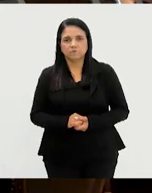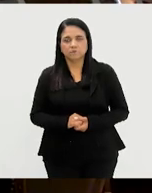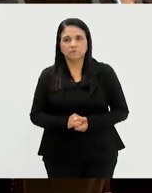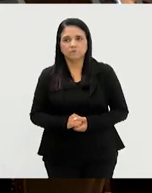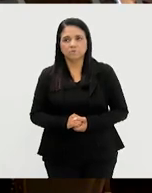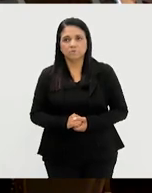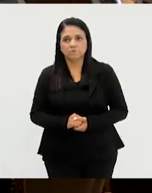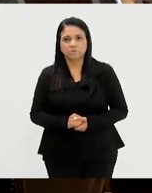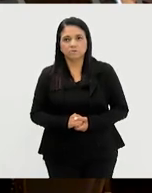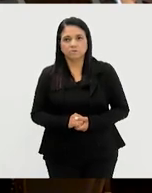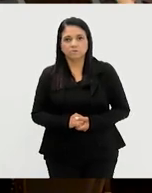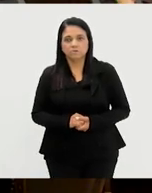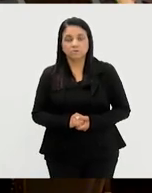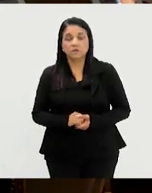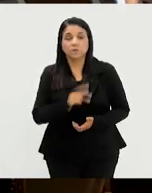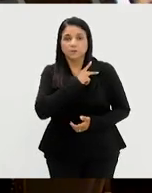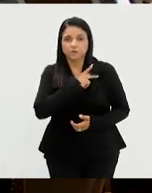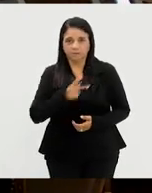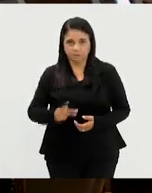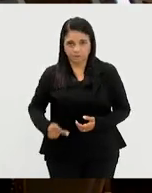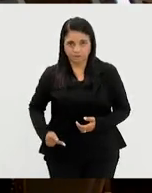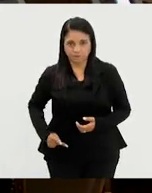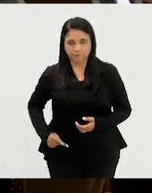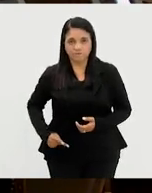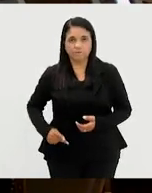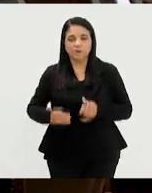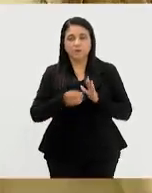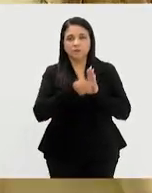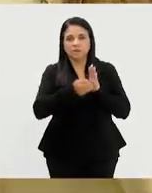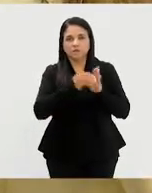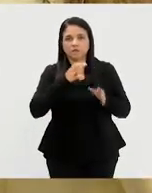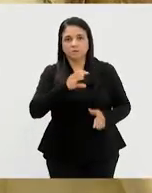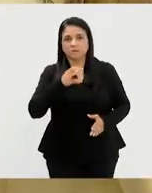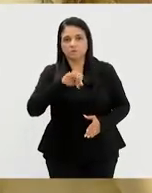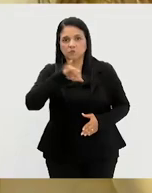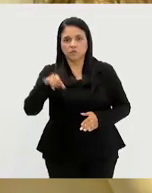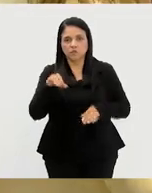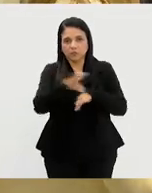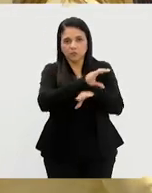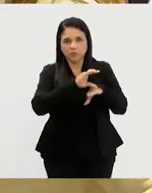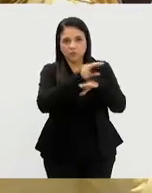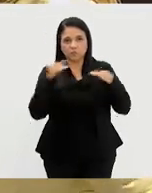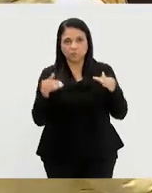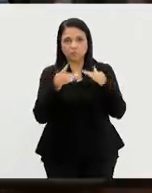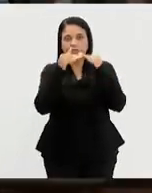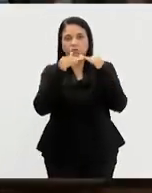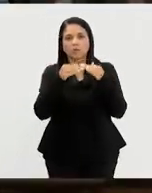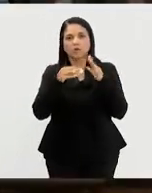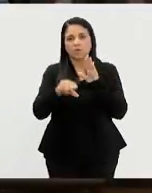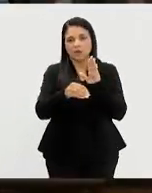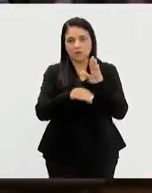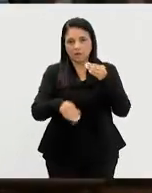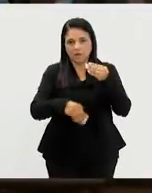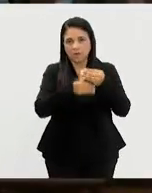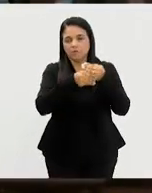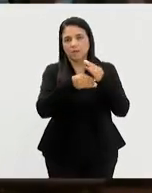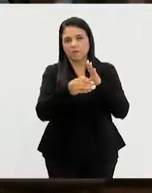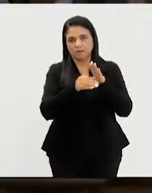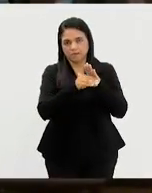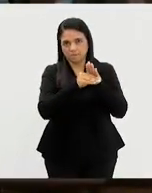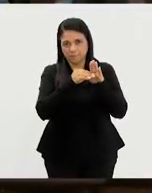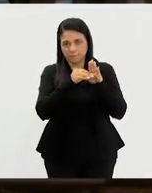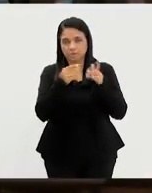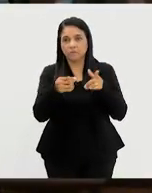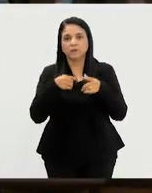justiça presente da end Obrigada Deputado FR pela